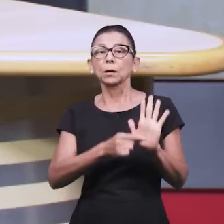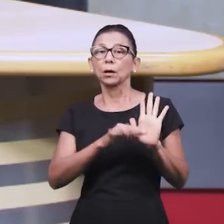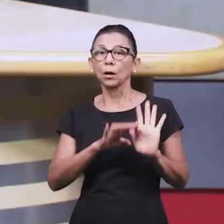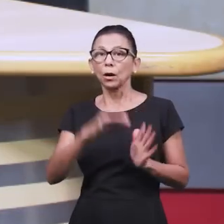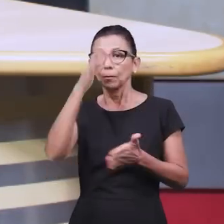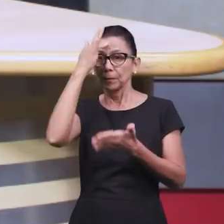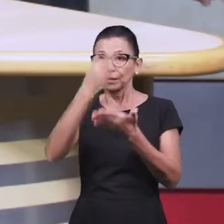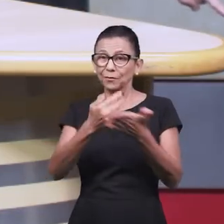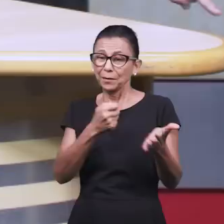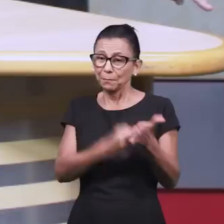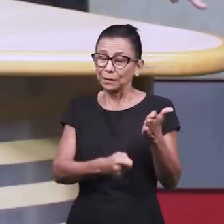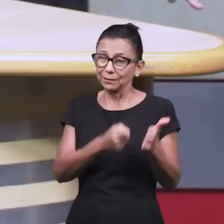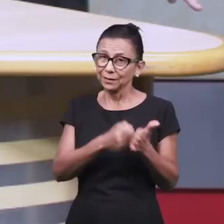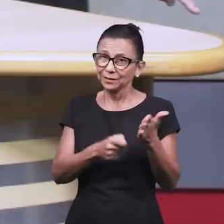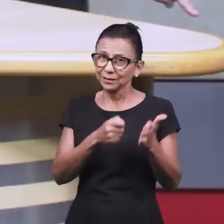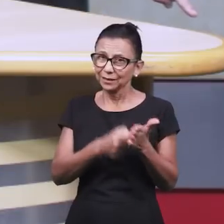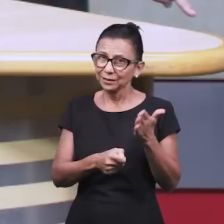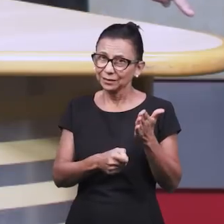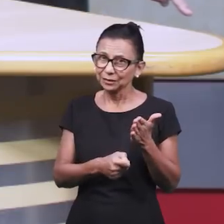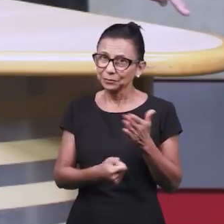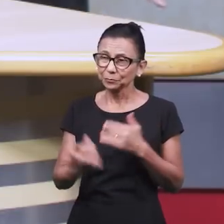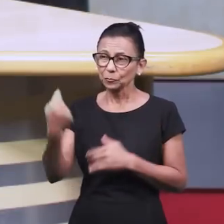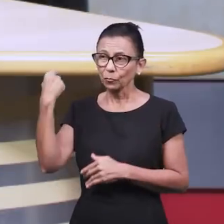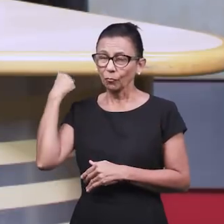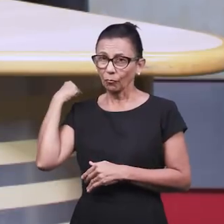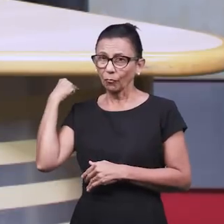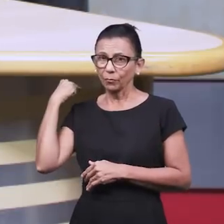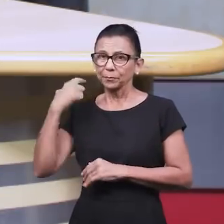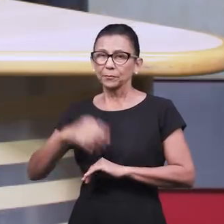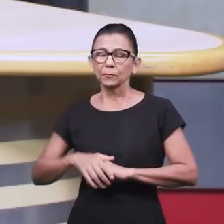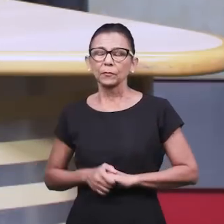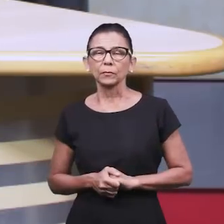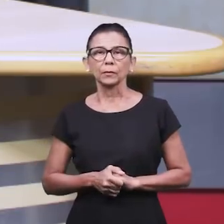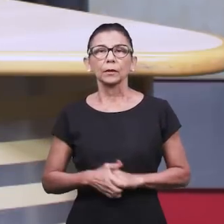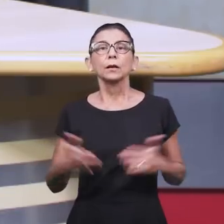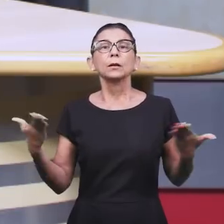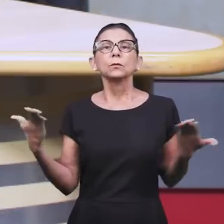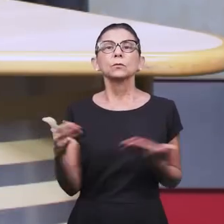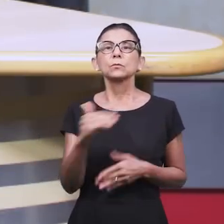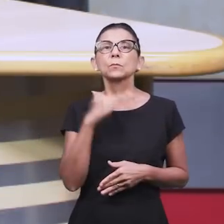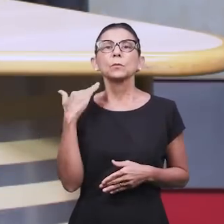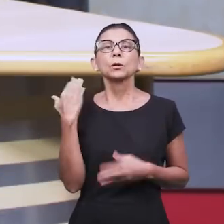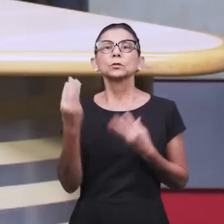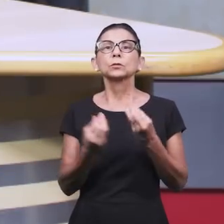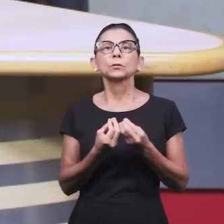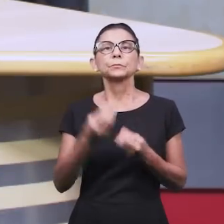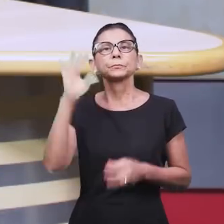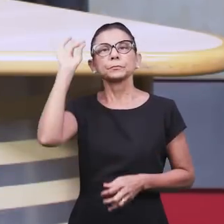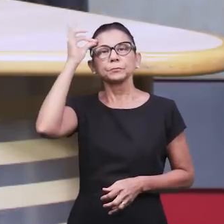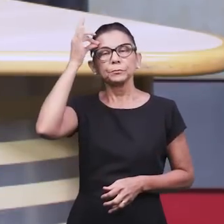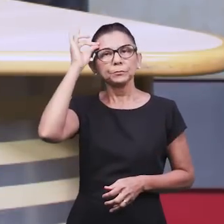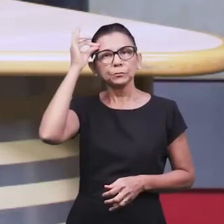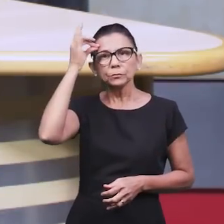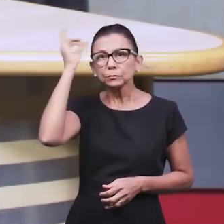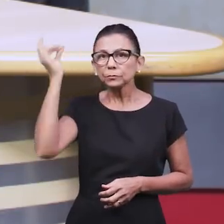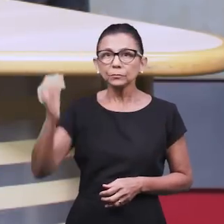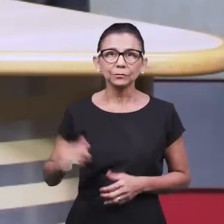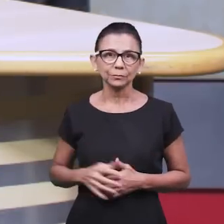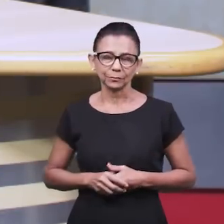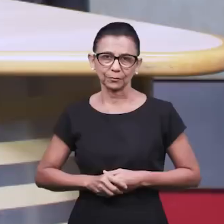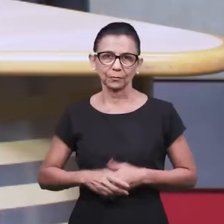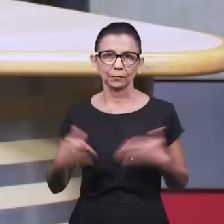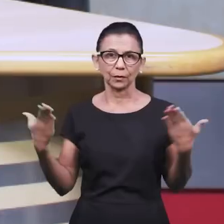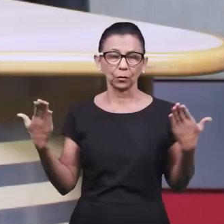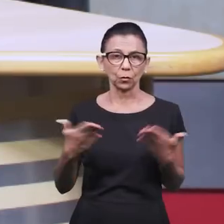igreja, porque ela estava morrendo nas arenas, a morte hoje é espiritual. A destruição é espiritual. Porque o adversário